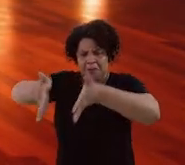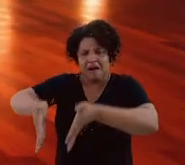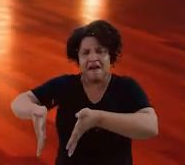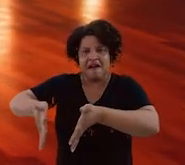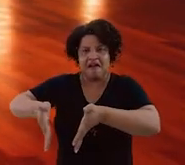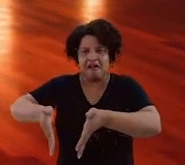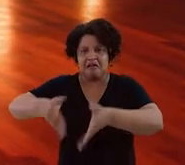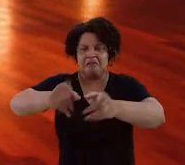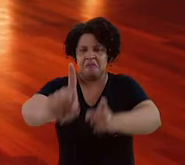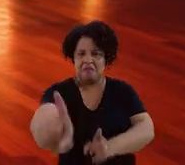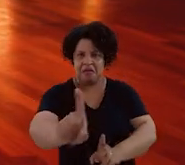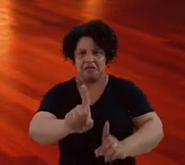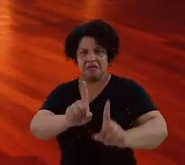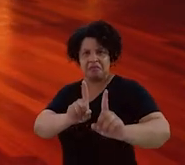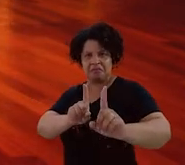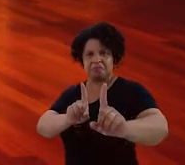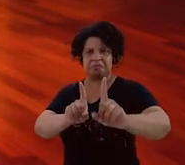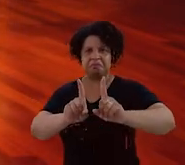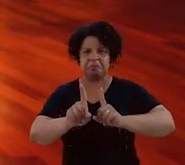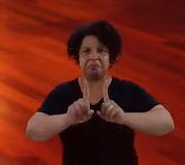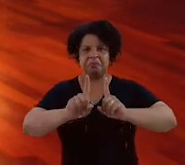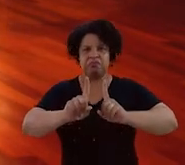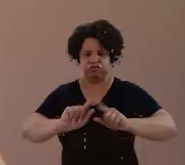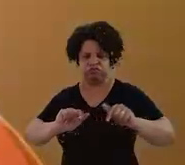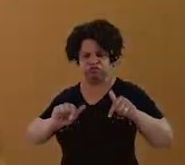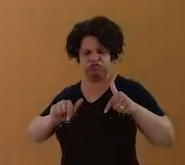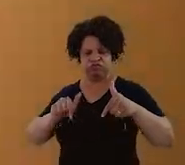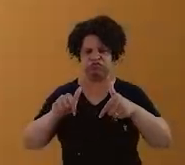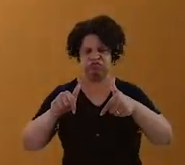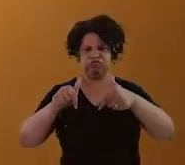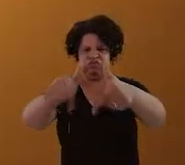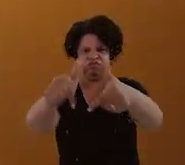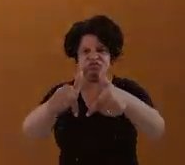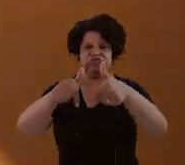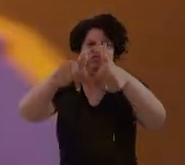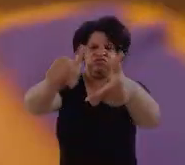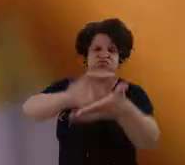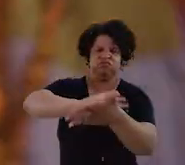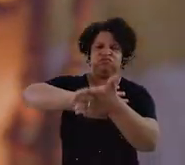frente, desgraça. Não bota de frente, desgraça.